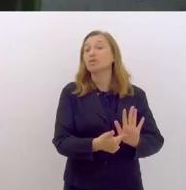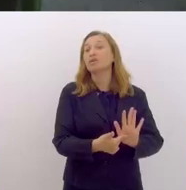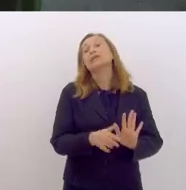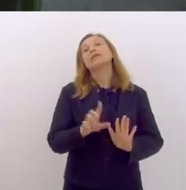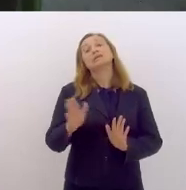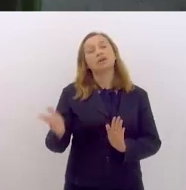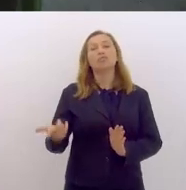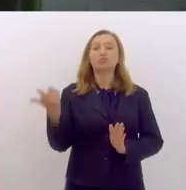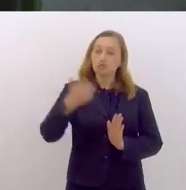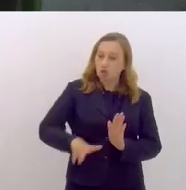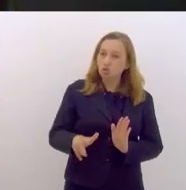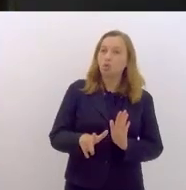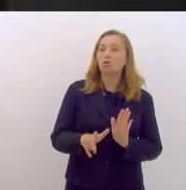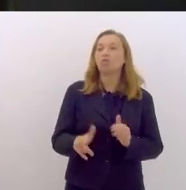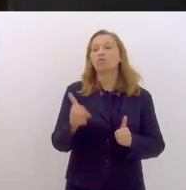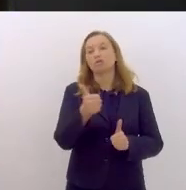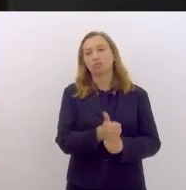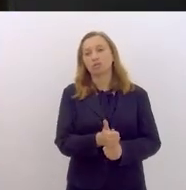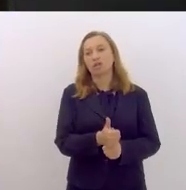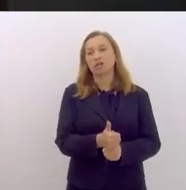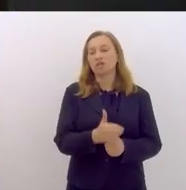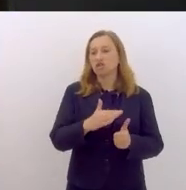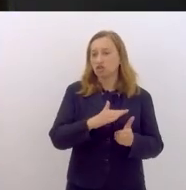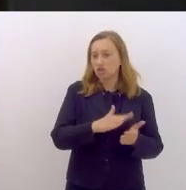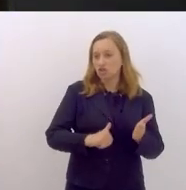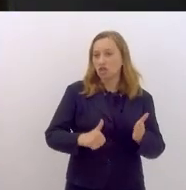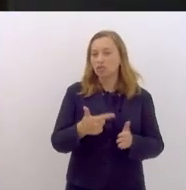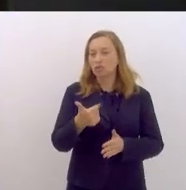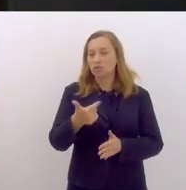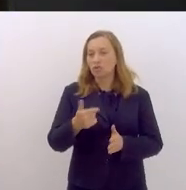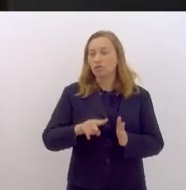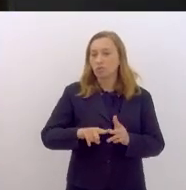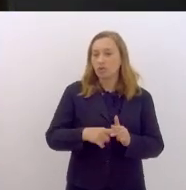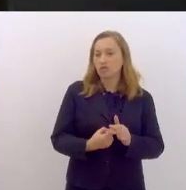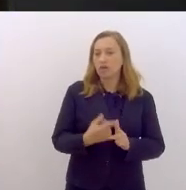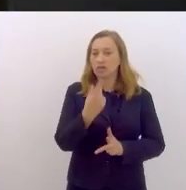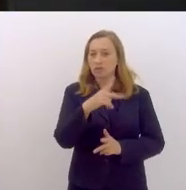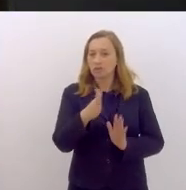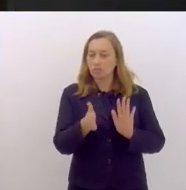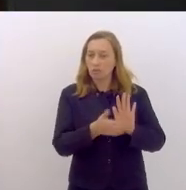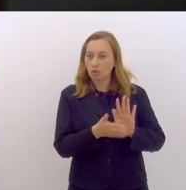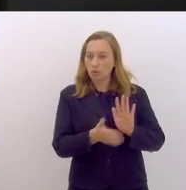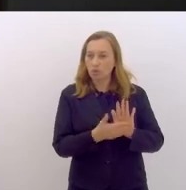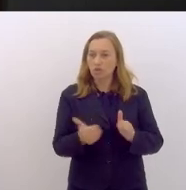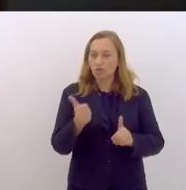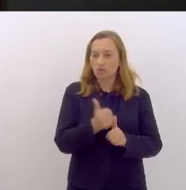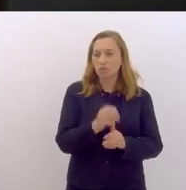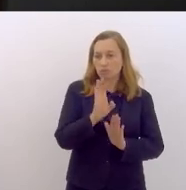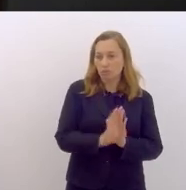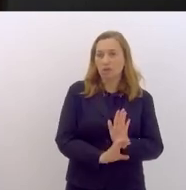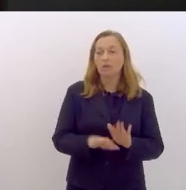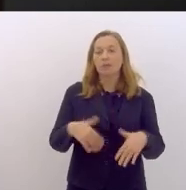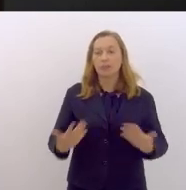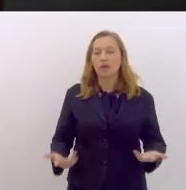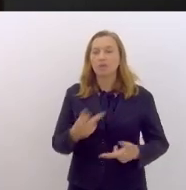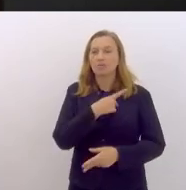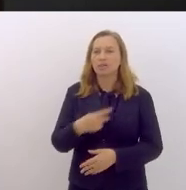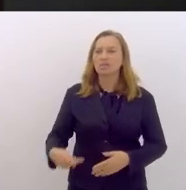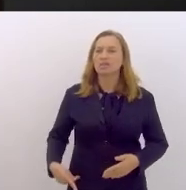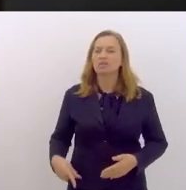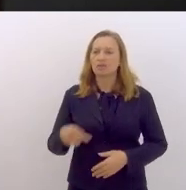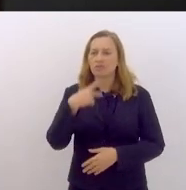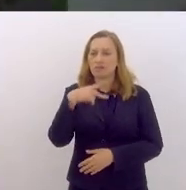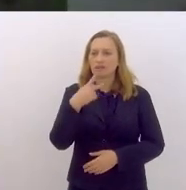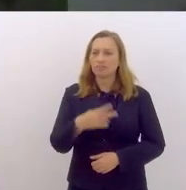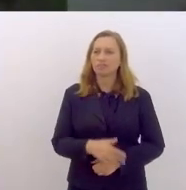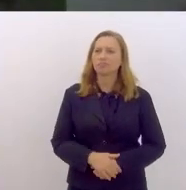vamos republicar o substitutivo sem o 12 e com a modificação que Vossa Excelência vai propor agora na subemenda. Então a presidência vai cantar o...